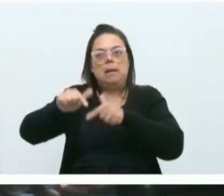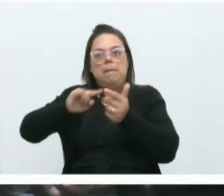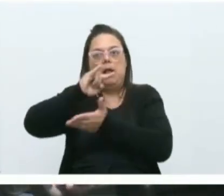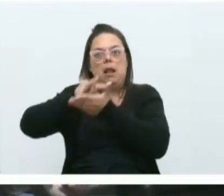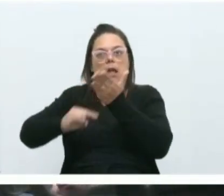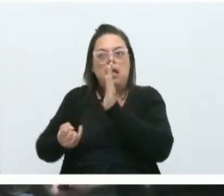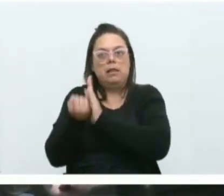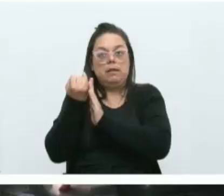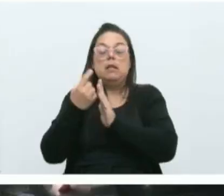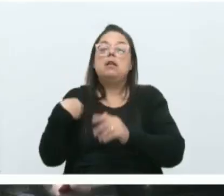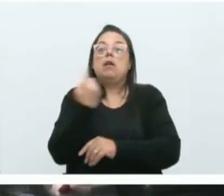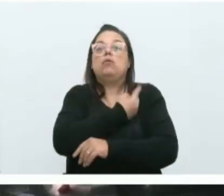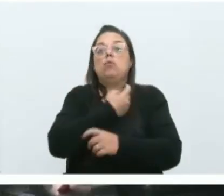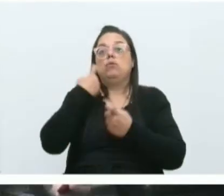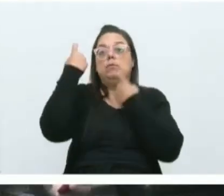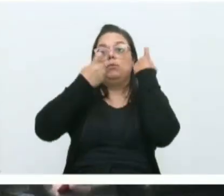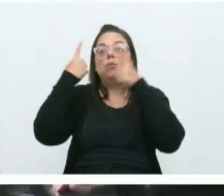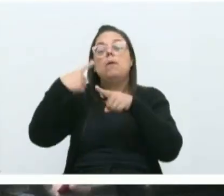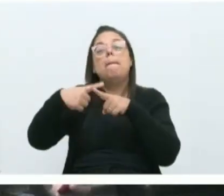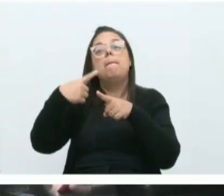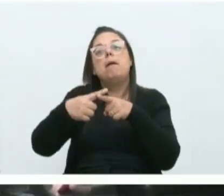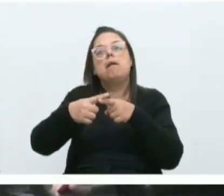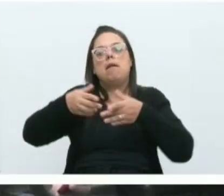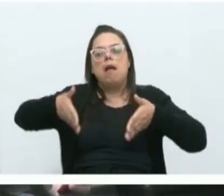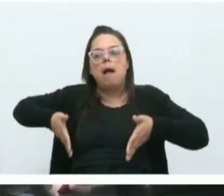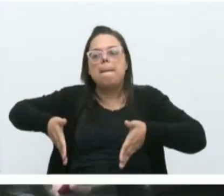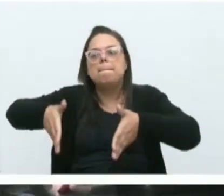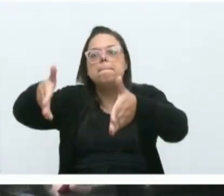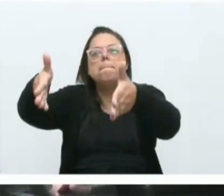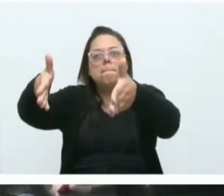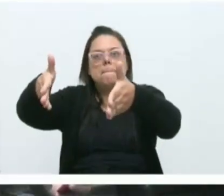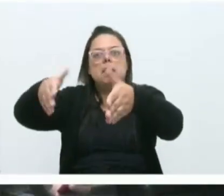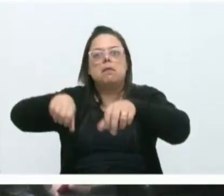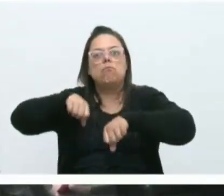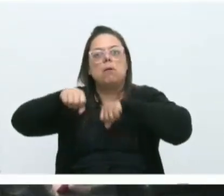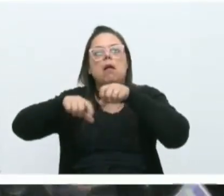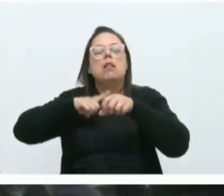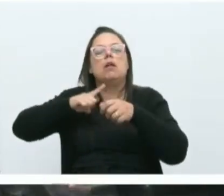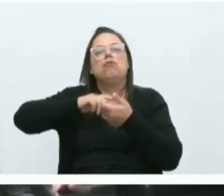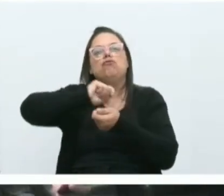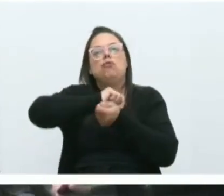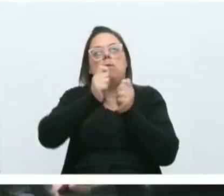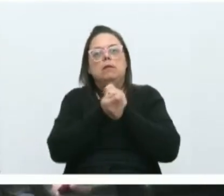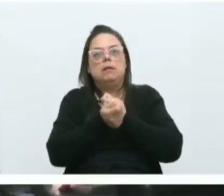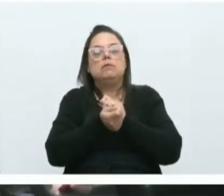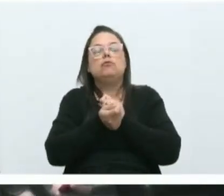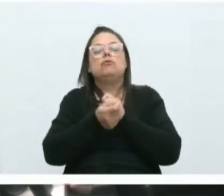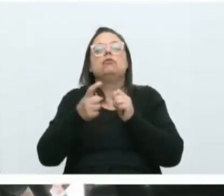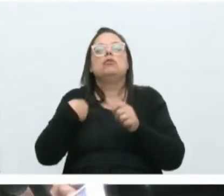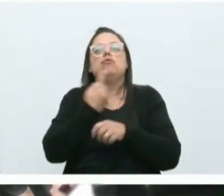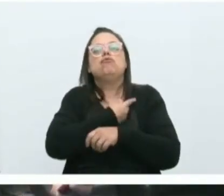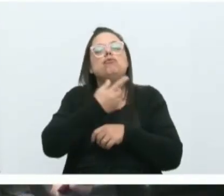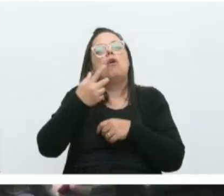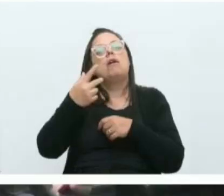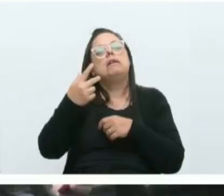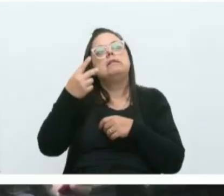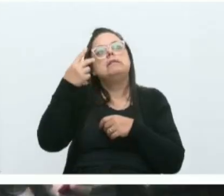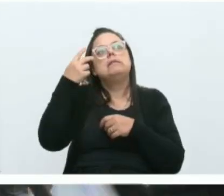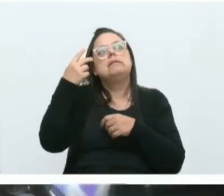era a nossa preocupação, por que a pista de atletismo, por exemplo, tinha uma estratégia de a gente tentar